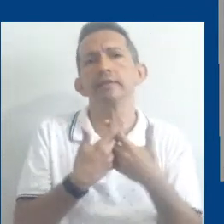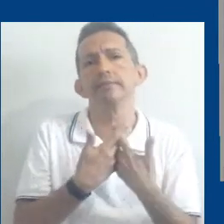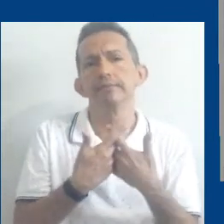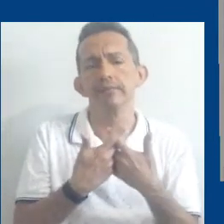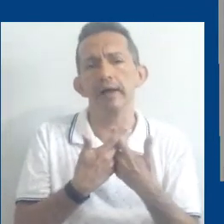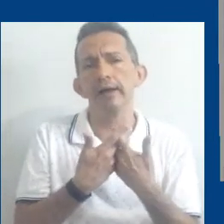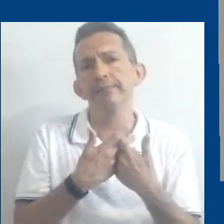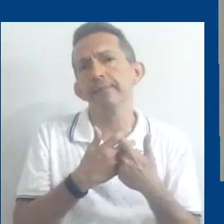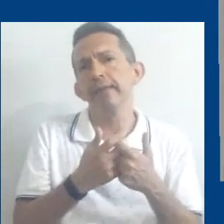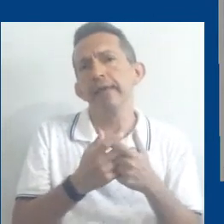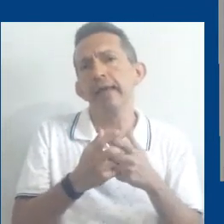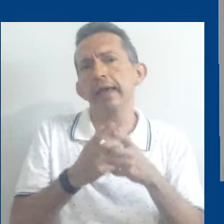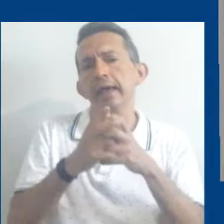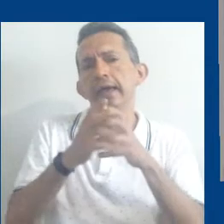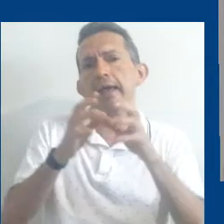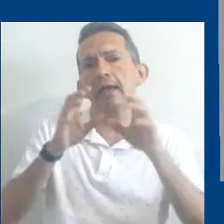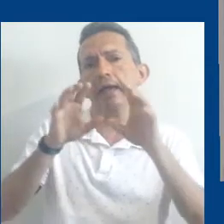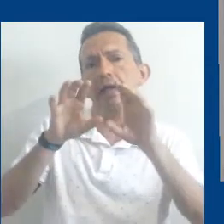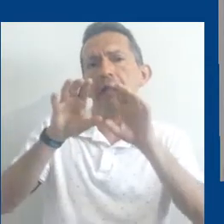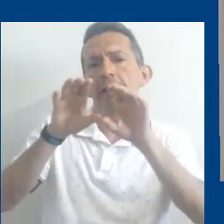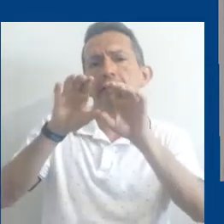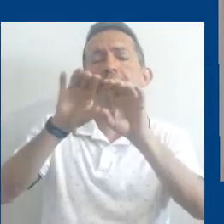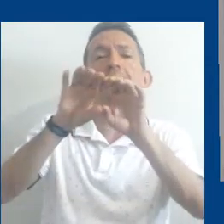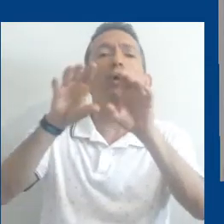vesículas, tá?